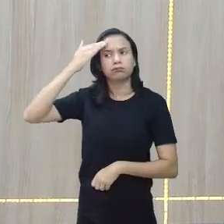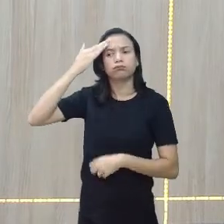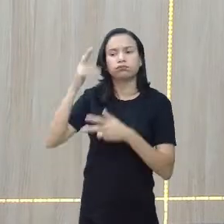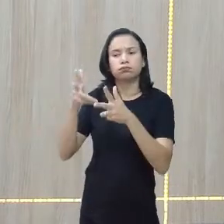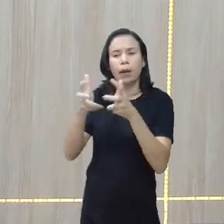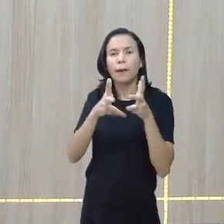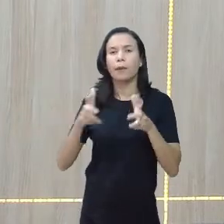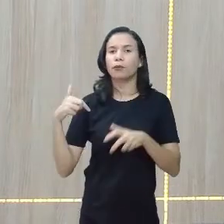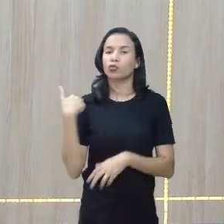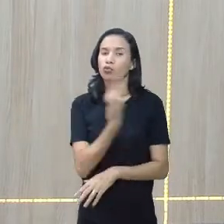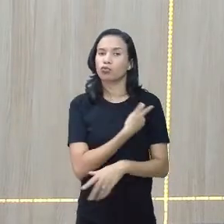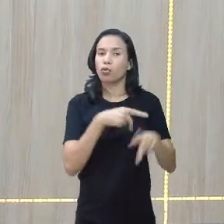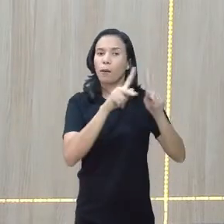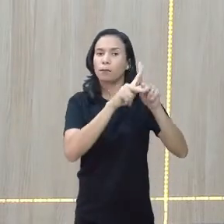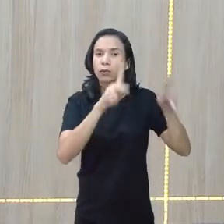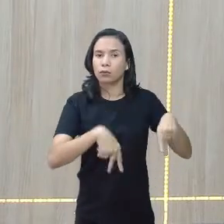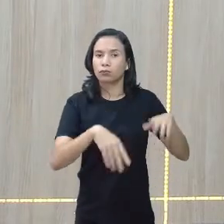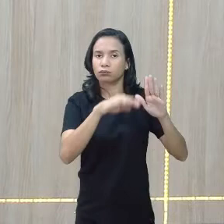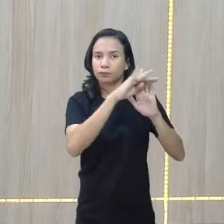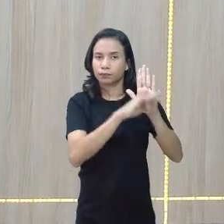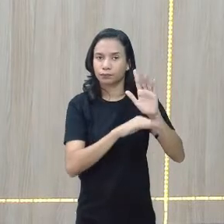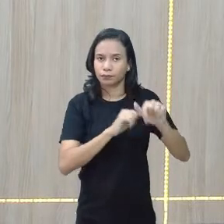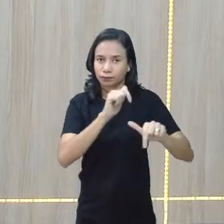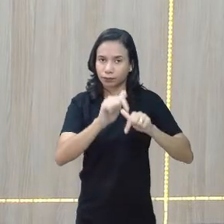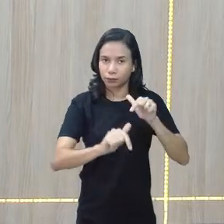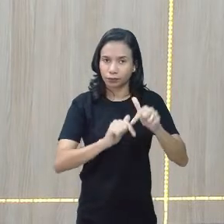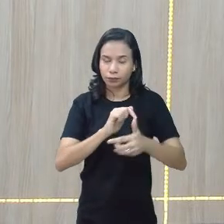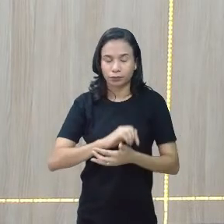delimitado no nosso plano de trabalho.